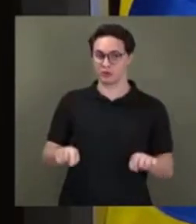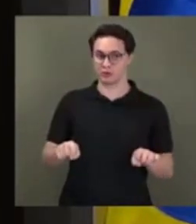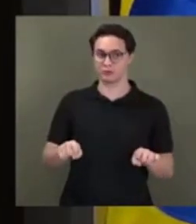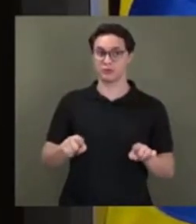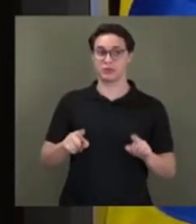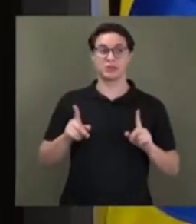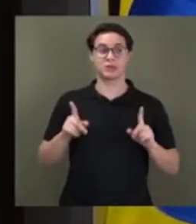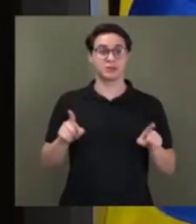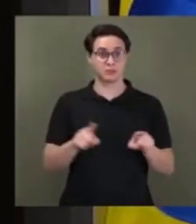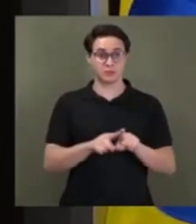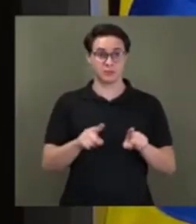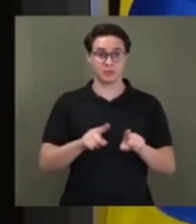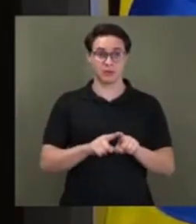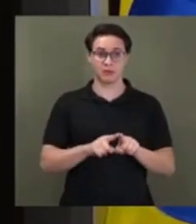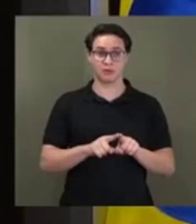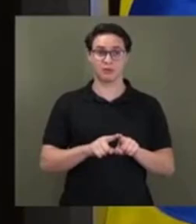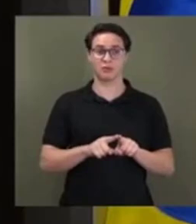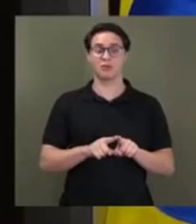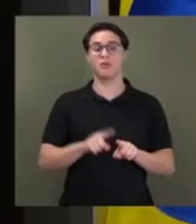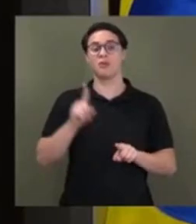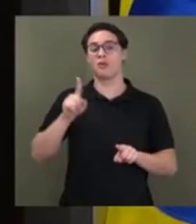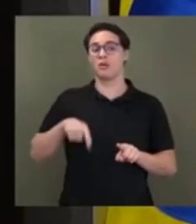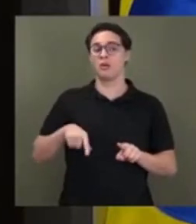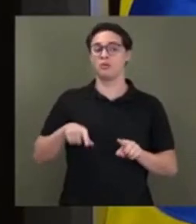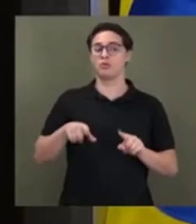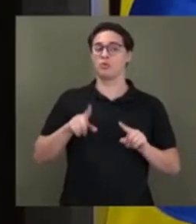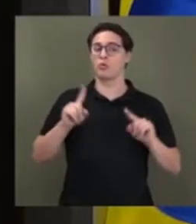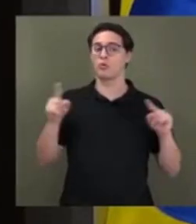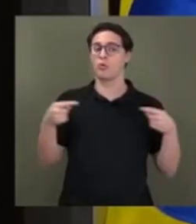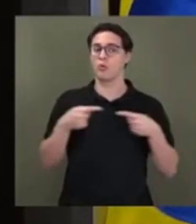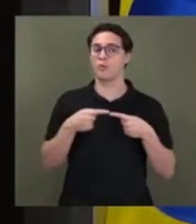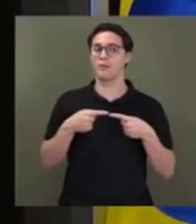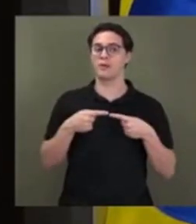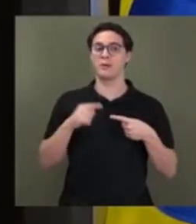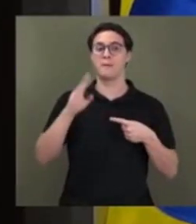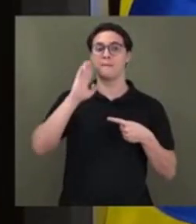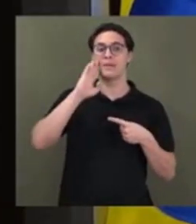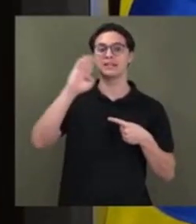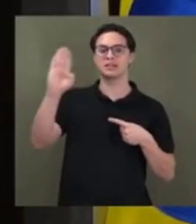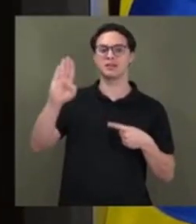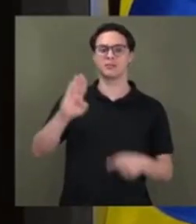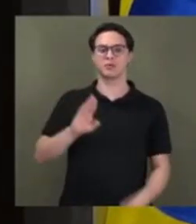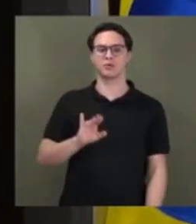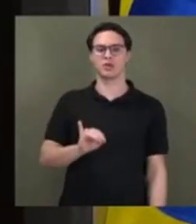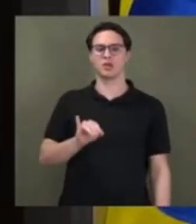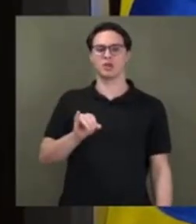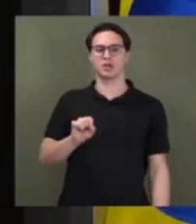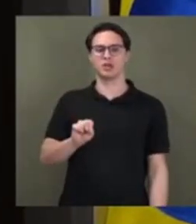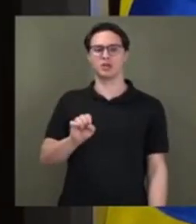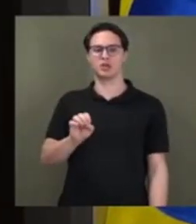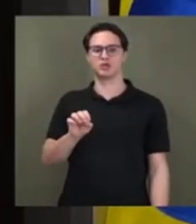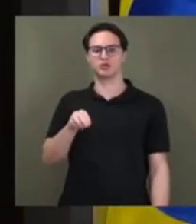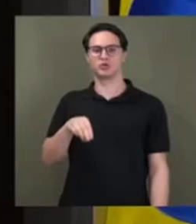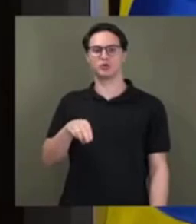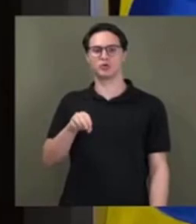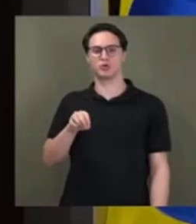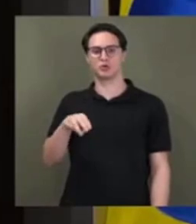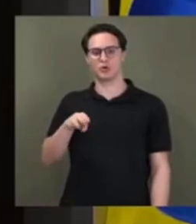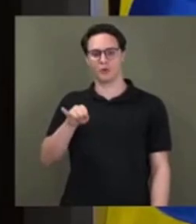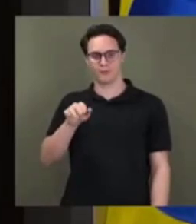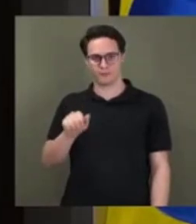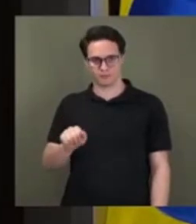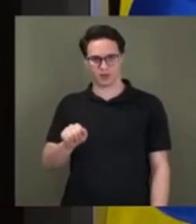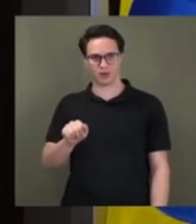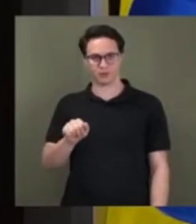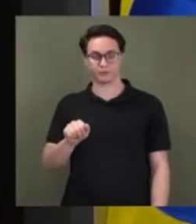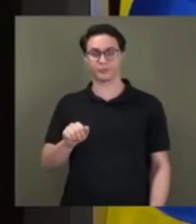tempo, é uma medida que se coaduna com o princípio da isonomia. É evidente que o princípio da isonomia